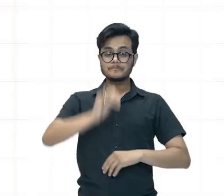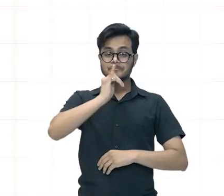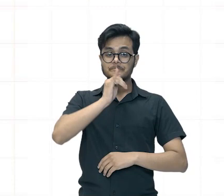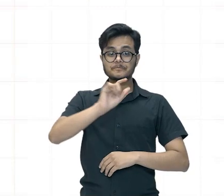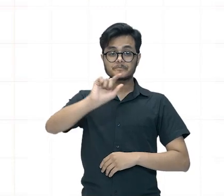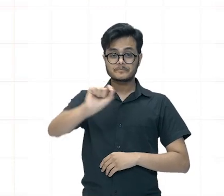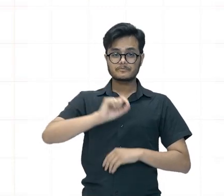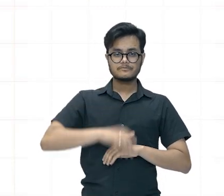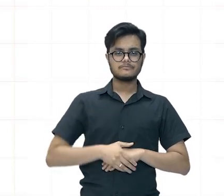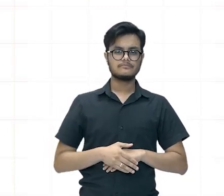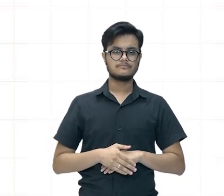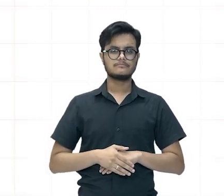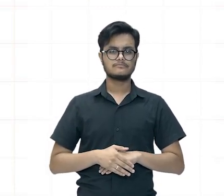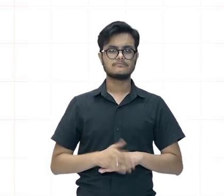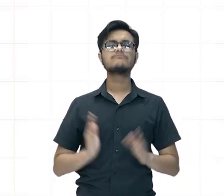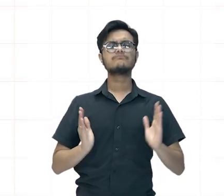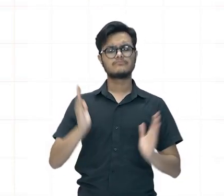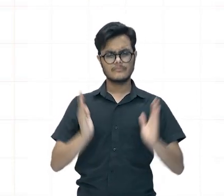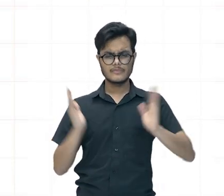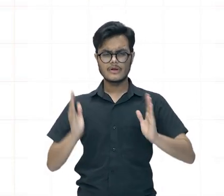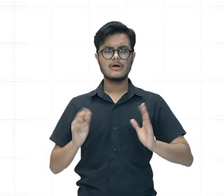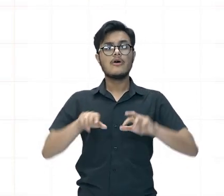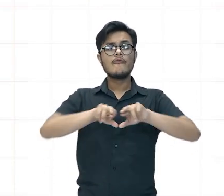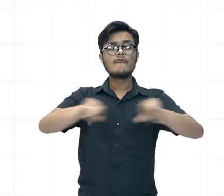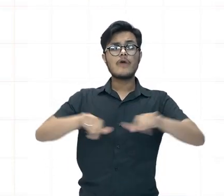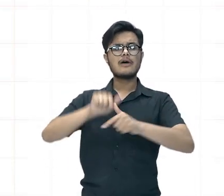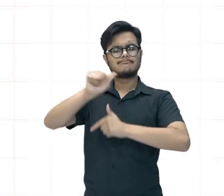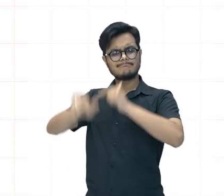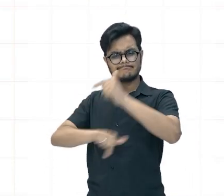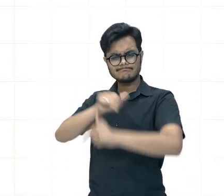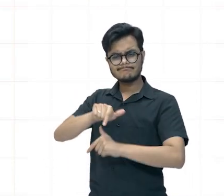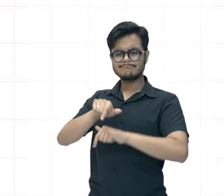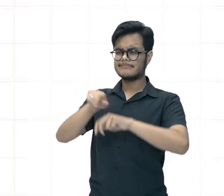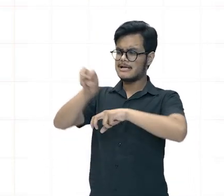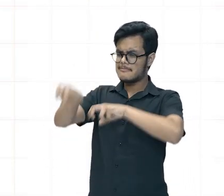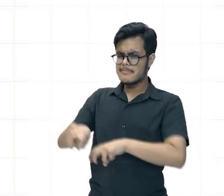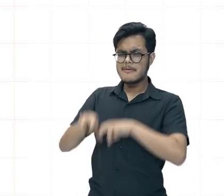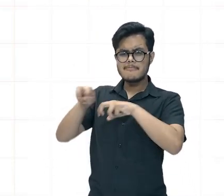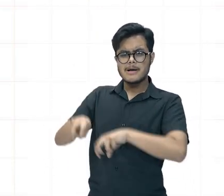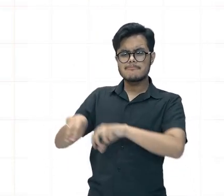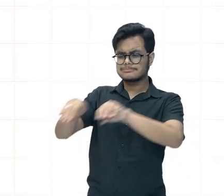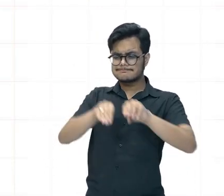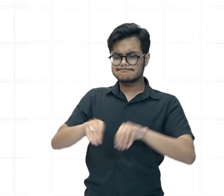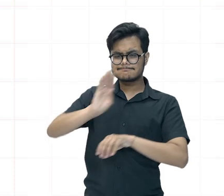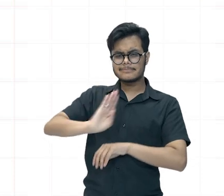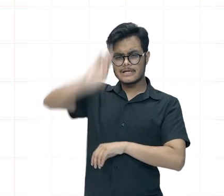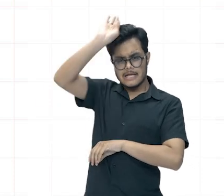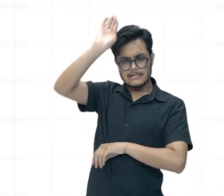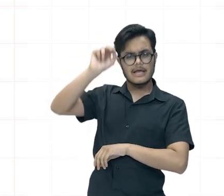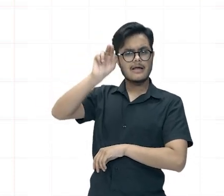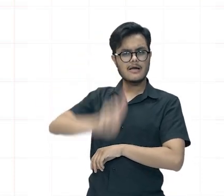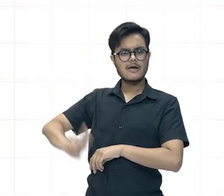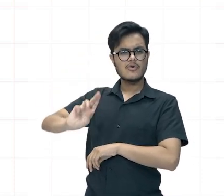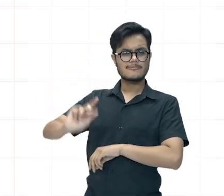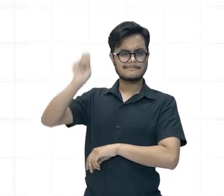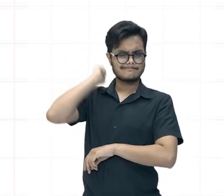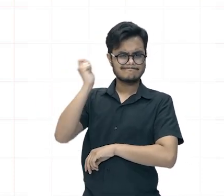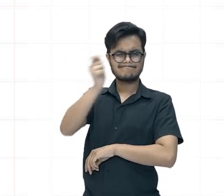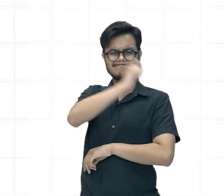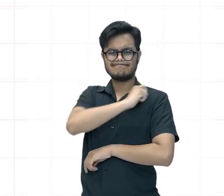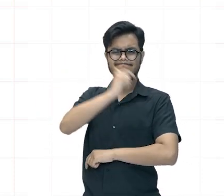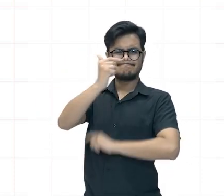ali comigo. Com o passar do tempo, os grandes latifundiários romanos que utilizavam o trabalho